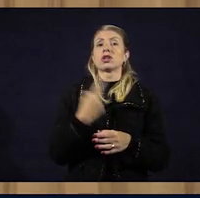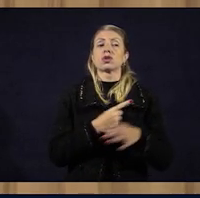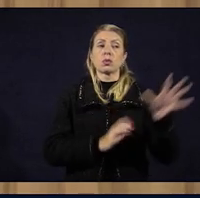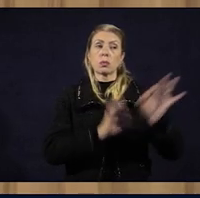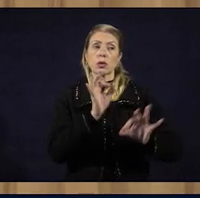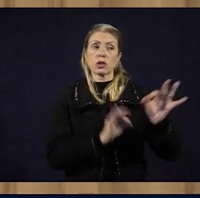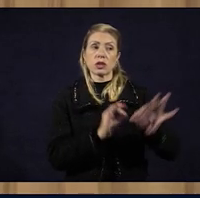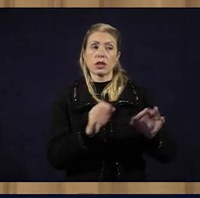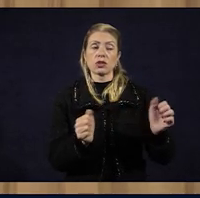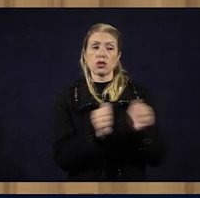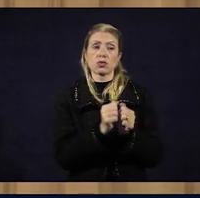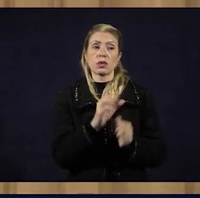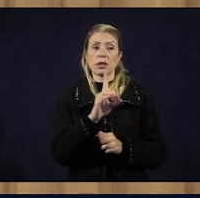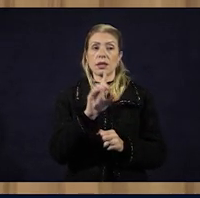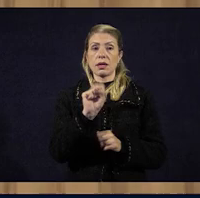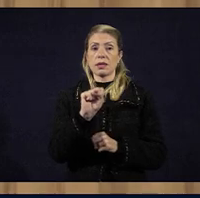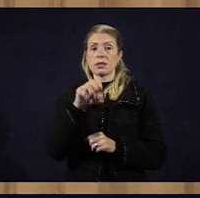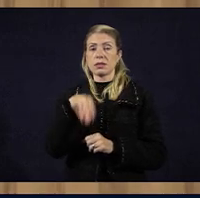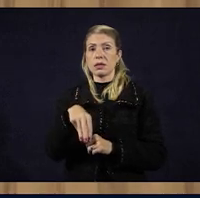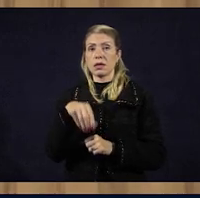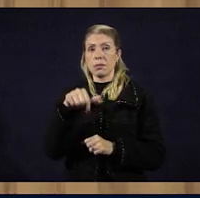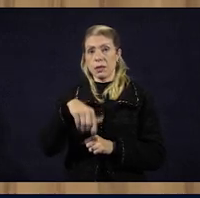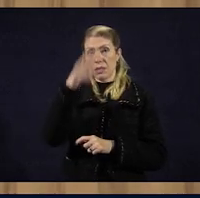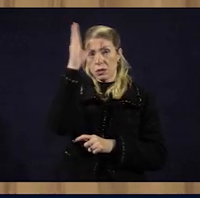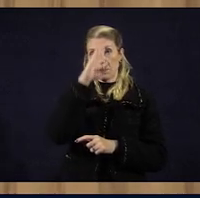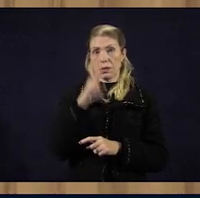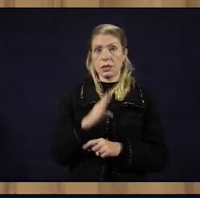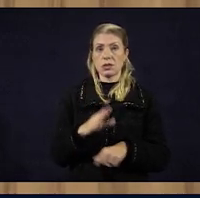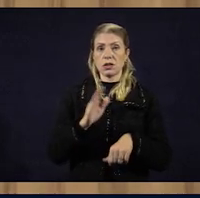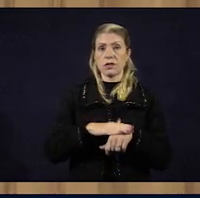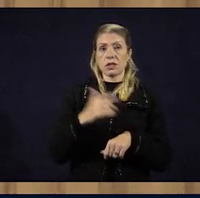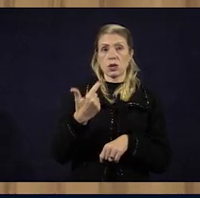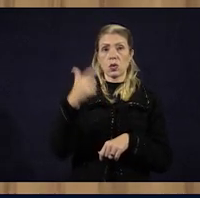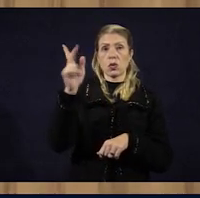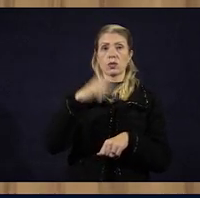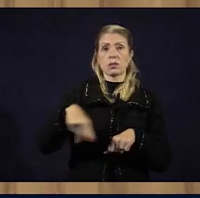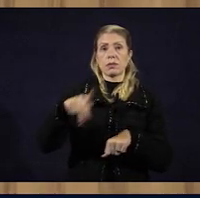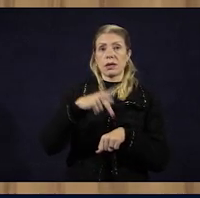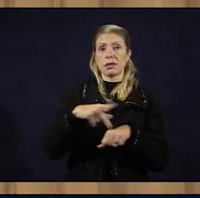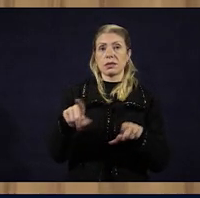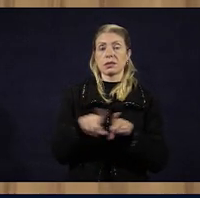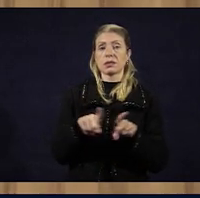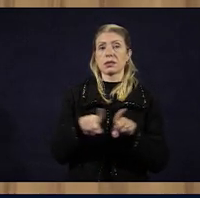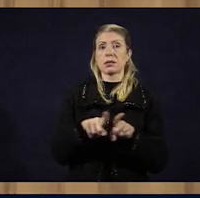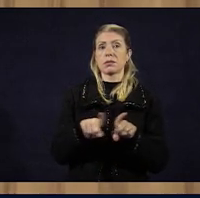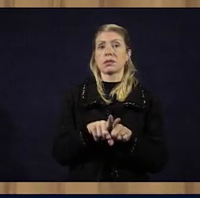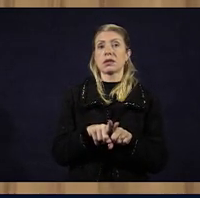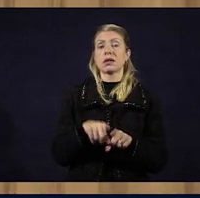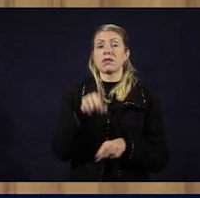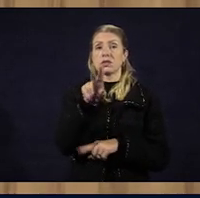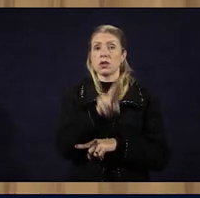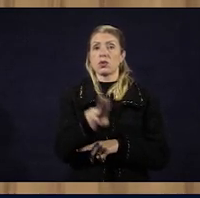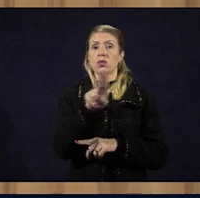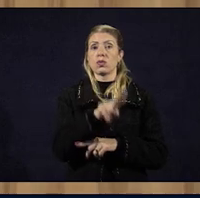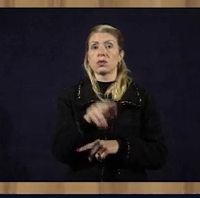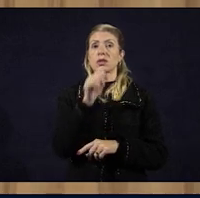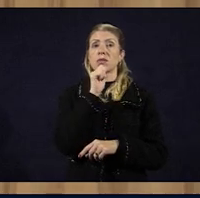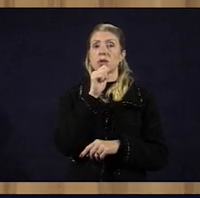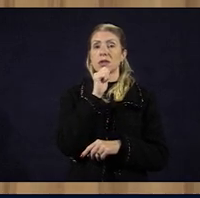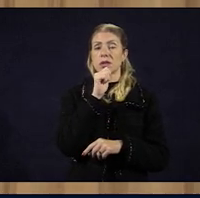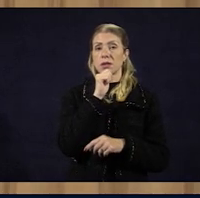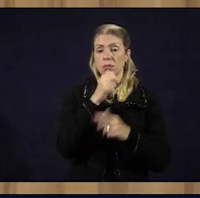junto com a dsm um teste tão fazendo aqui no Brasil fazendo outros países que você usa um suplemento